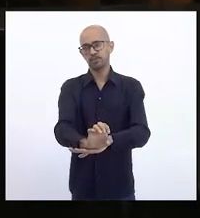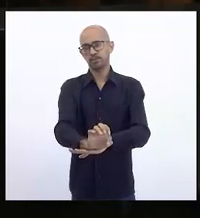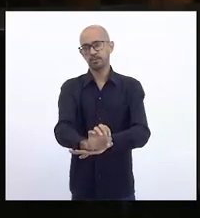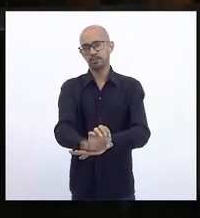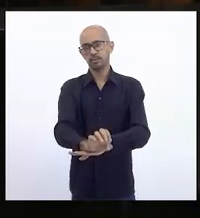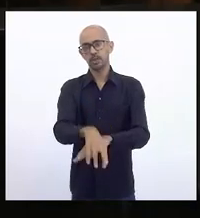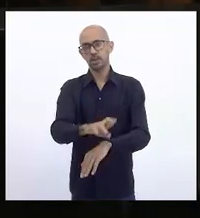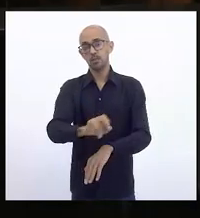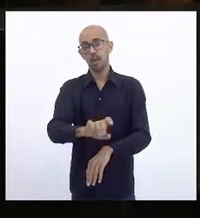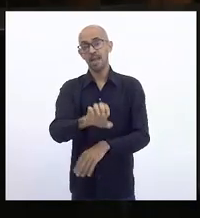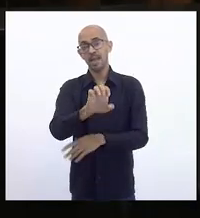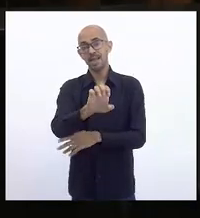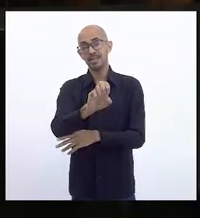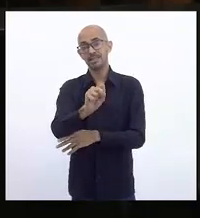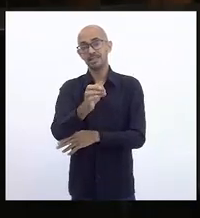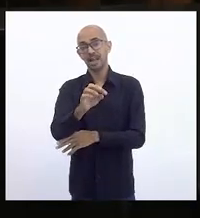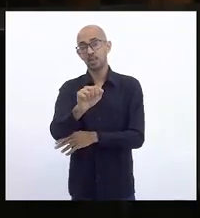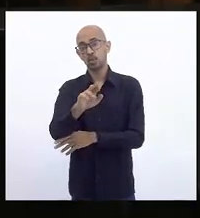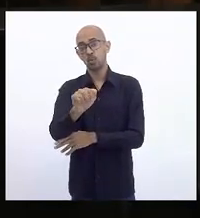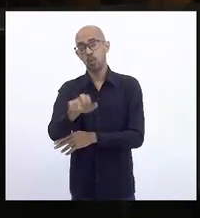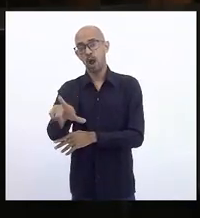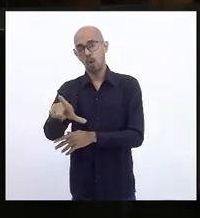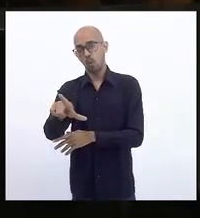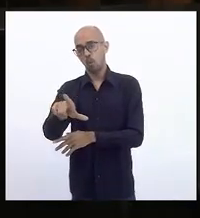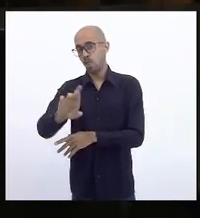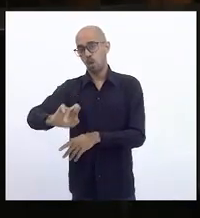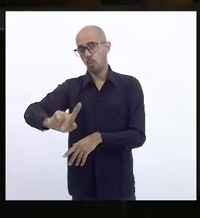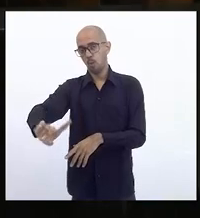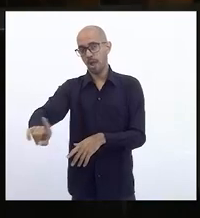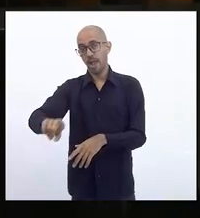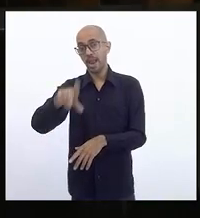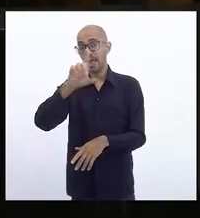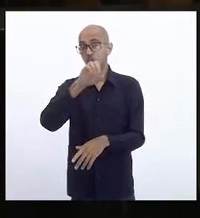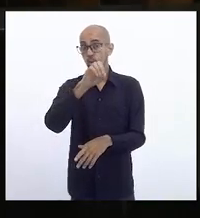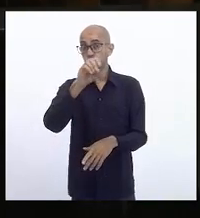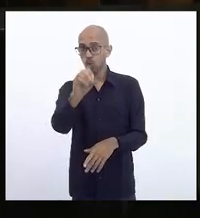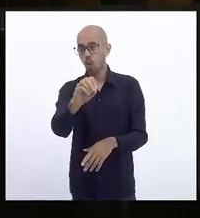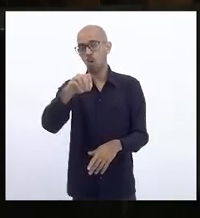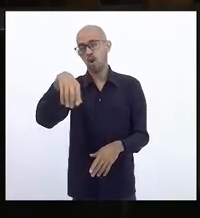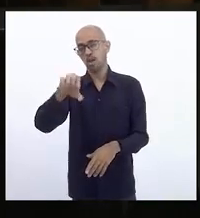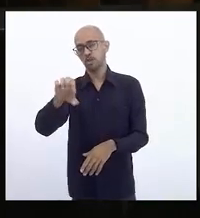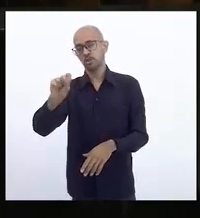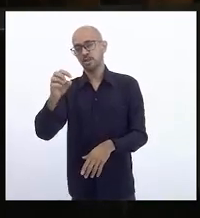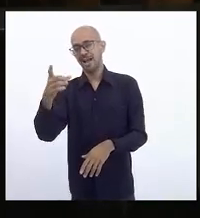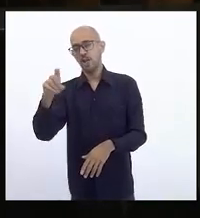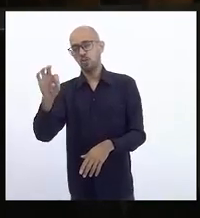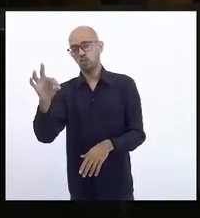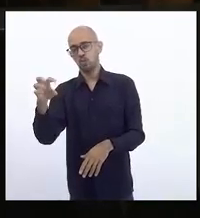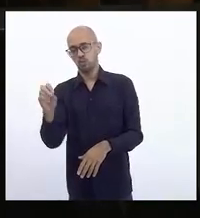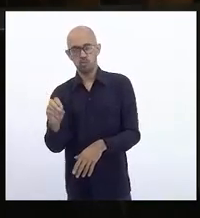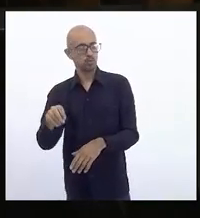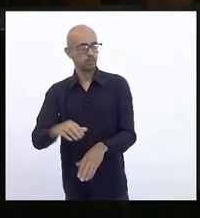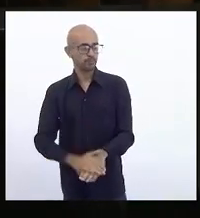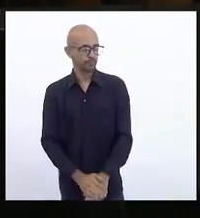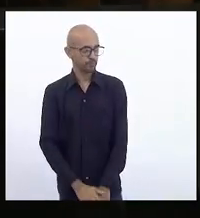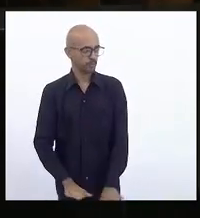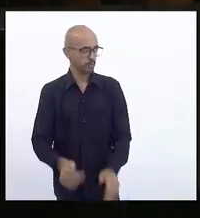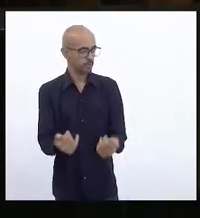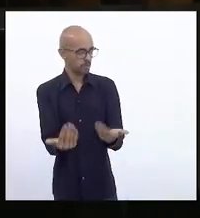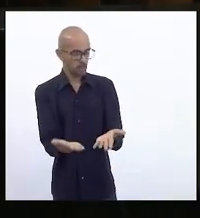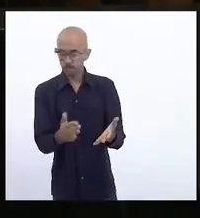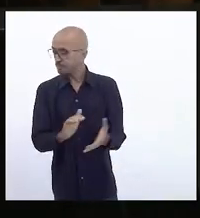Estado. Ela é uma autarquia própria que tem uma comunidade acadêmica pulsante. Então, falo aqui que, trazendo esses